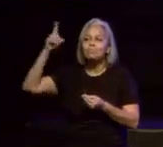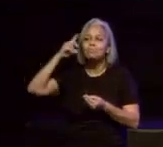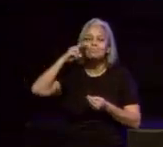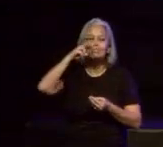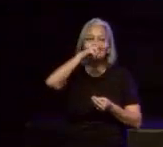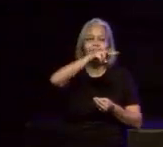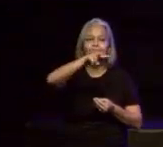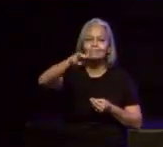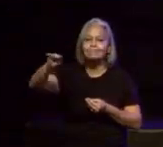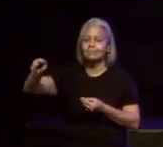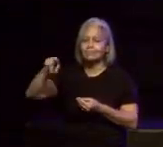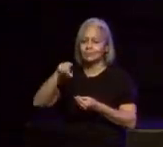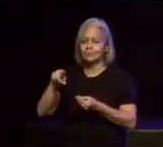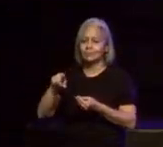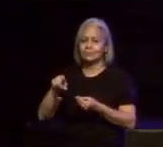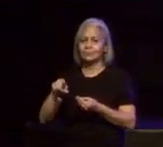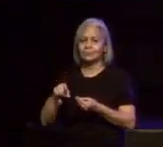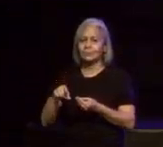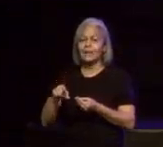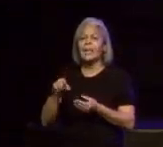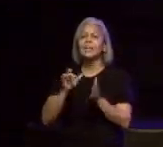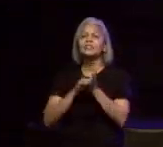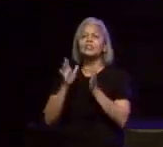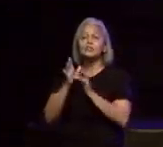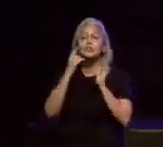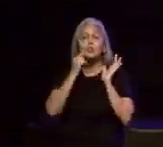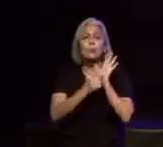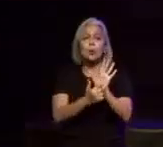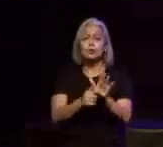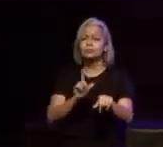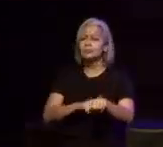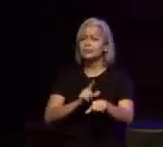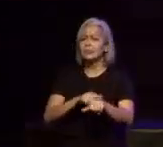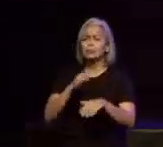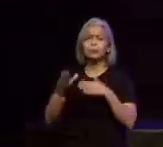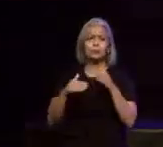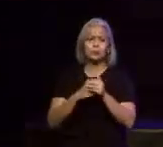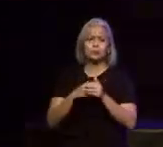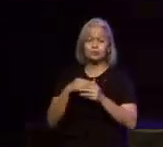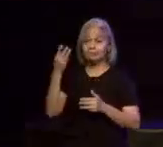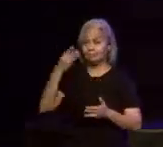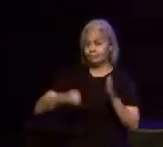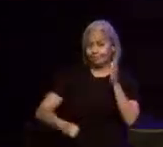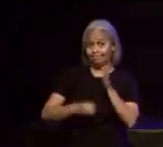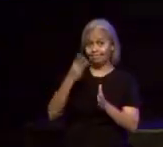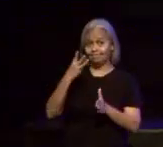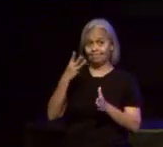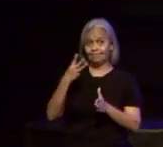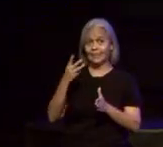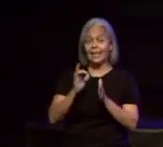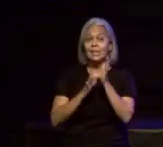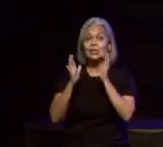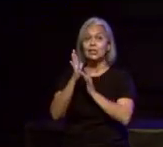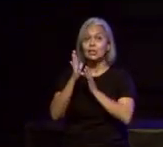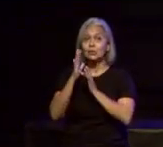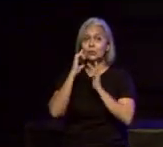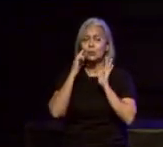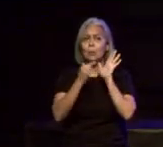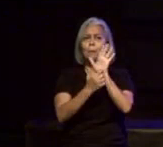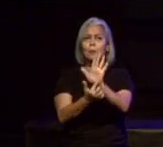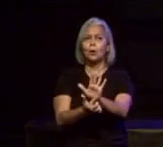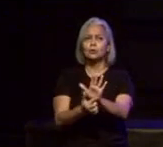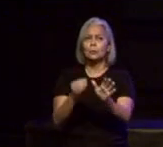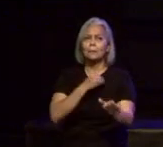quem ele gosta. E Jesus revela isso o tempo todo. Número 3, Jesus definiu o pecado como